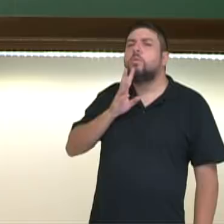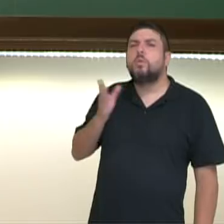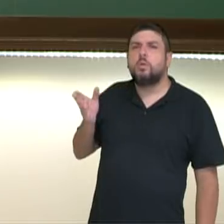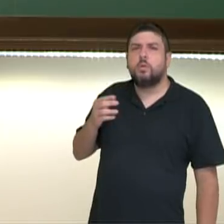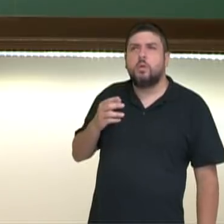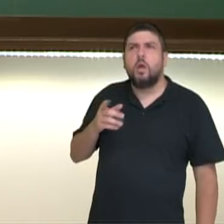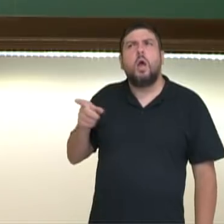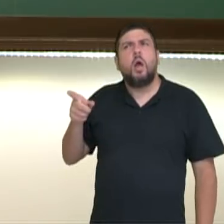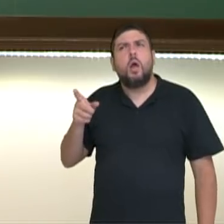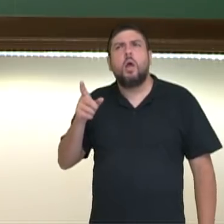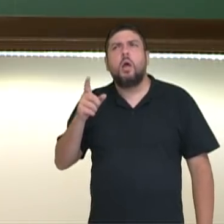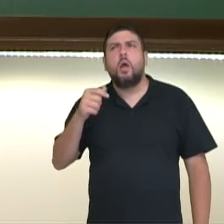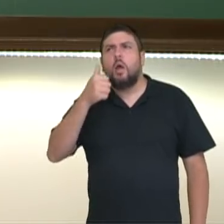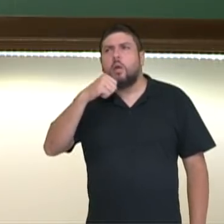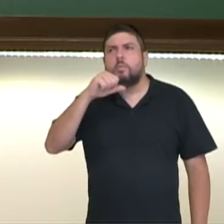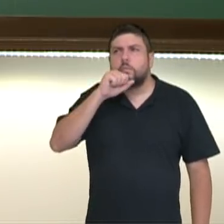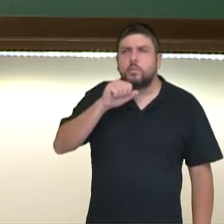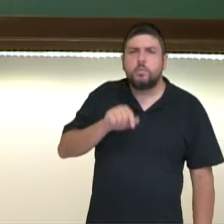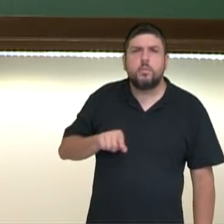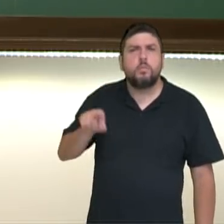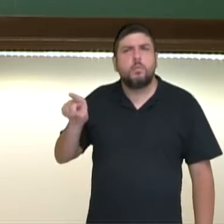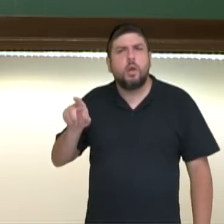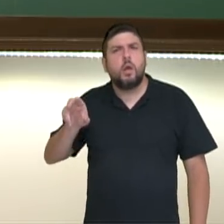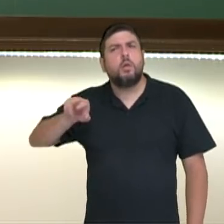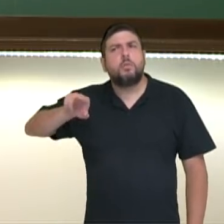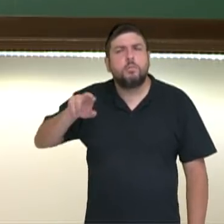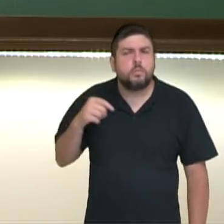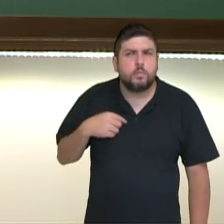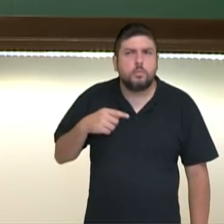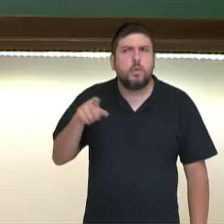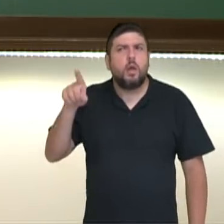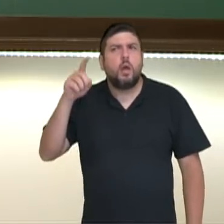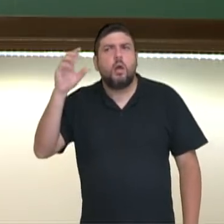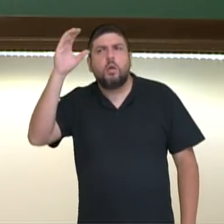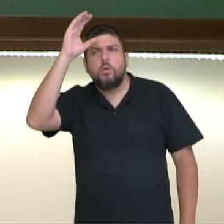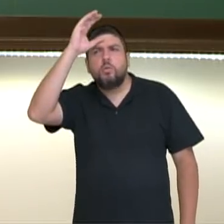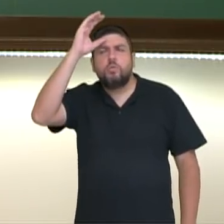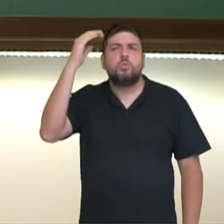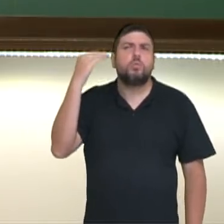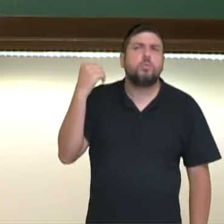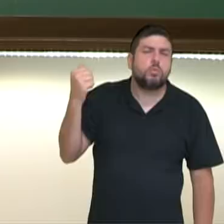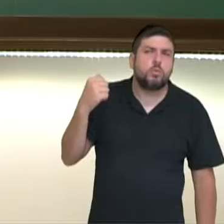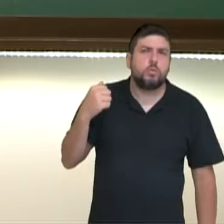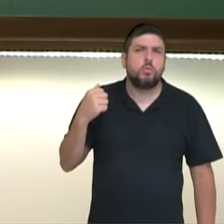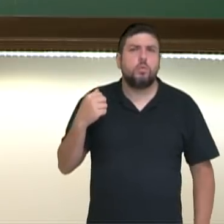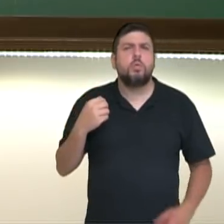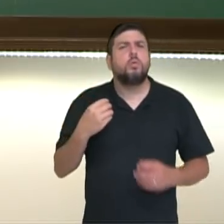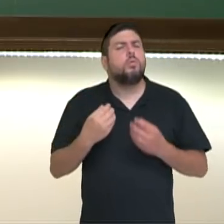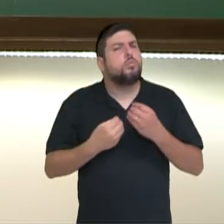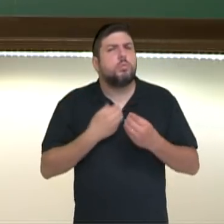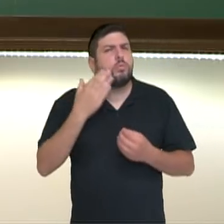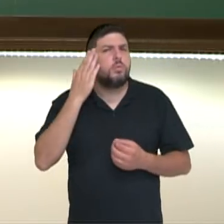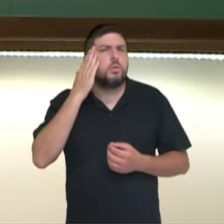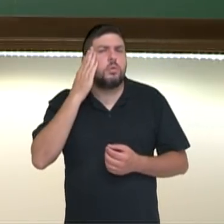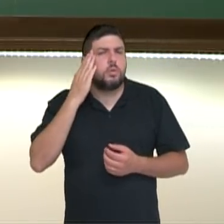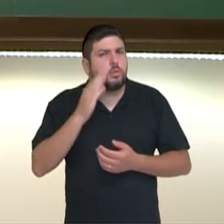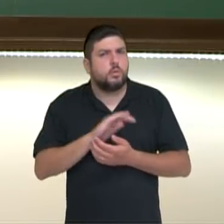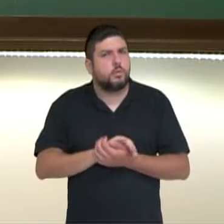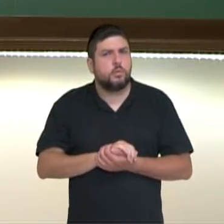meu irmão, minha irmã, minha mãe, minha tia, meu tio, meu pai. Como que você